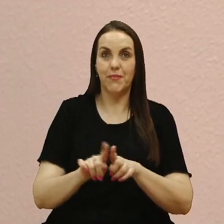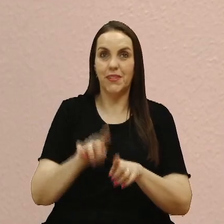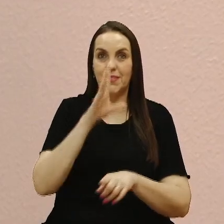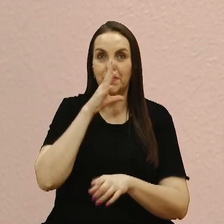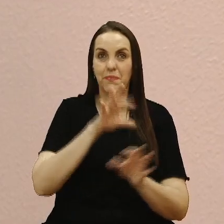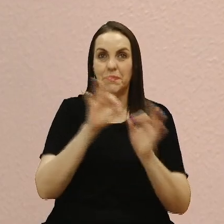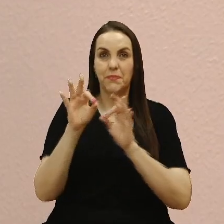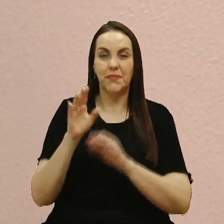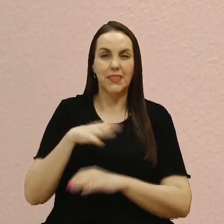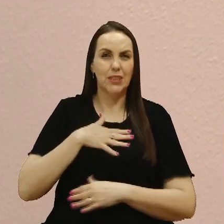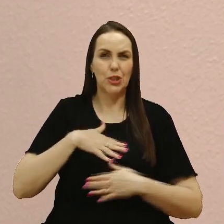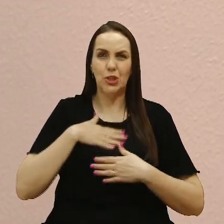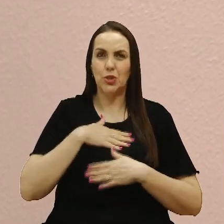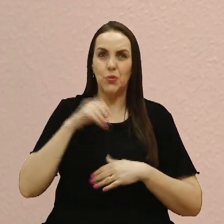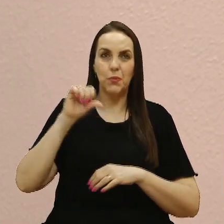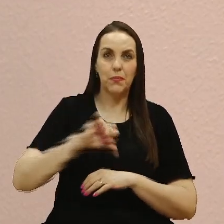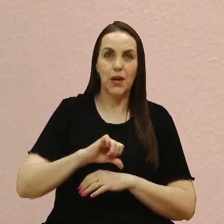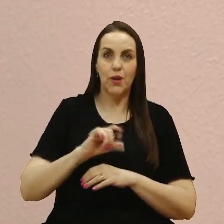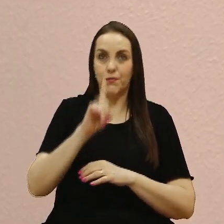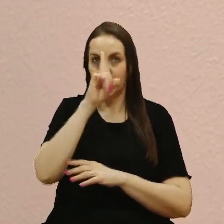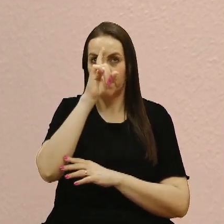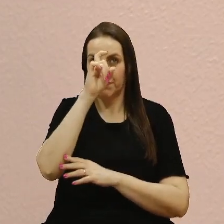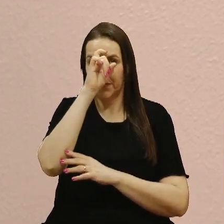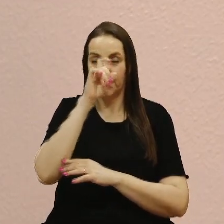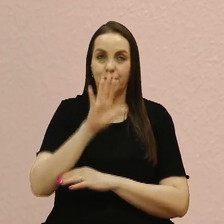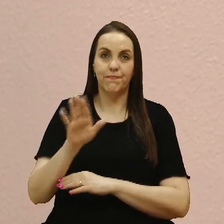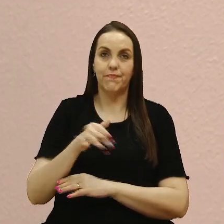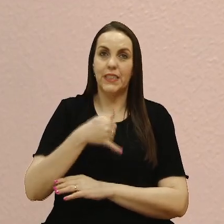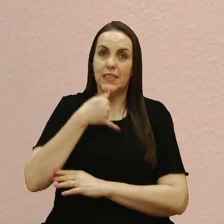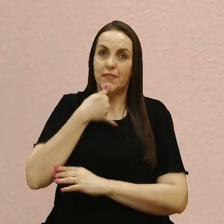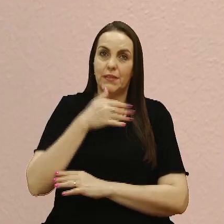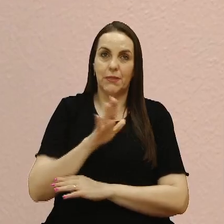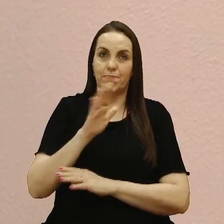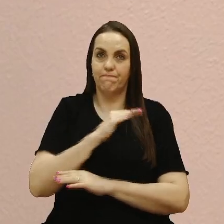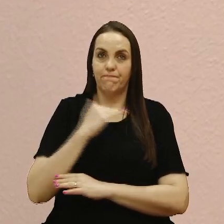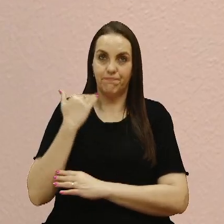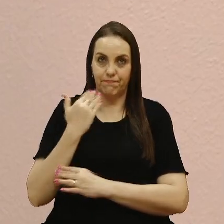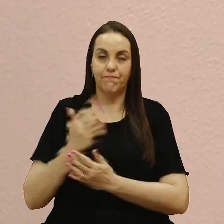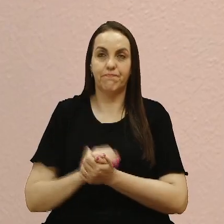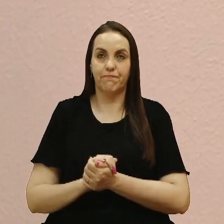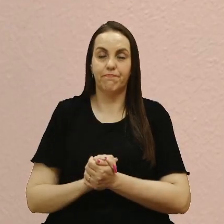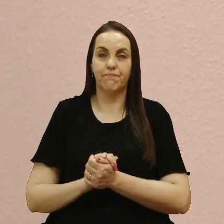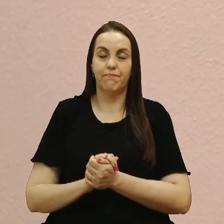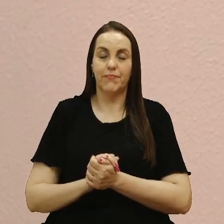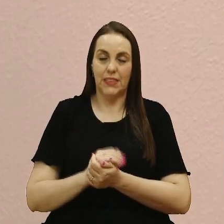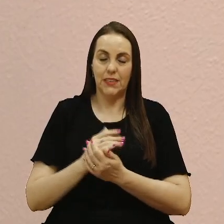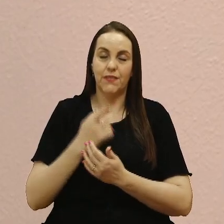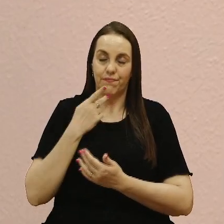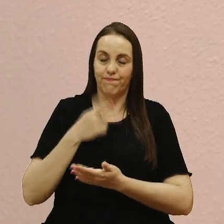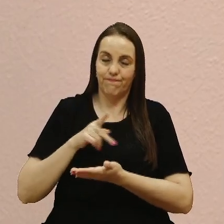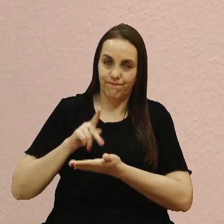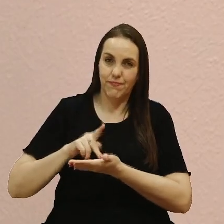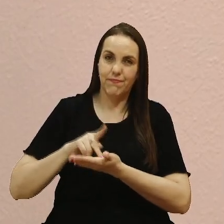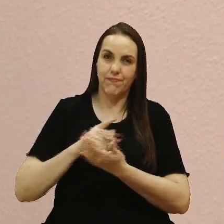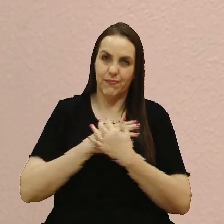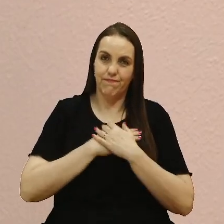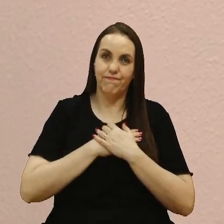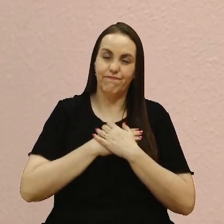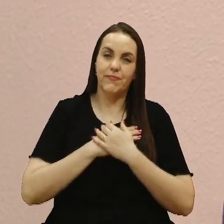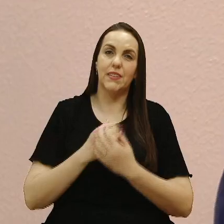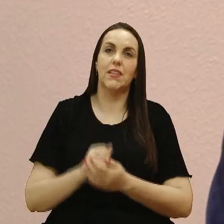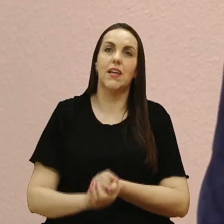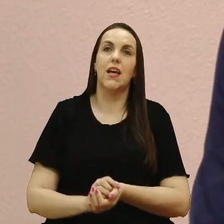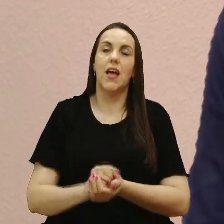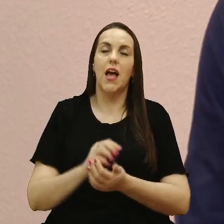muito mal, foi para o hospital e de lá, infelizmente, não retornou mais. Então, aqui, meus maiores e mais sinceros sentimentos aos familiares e